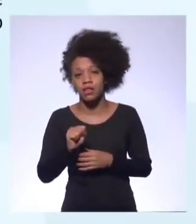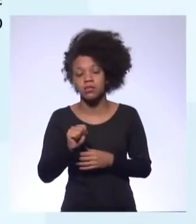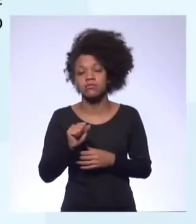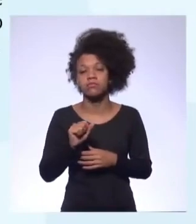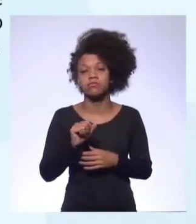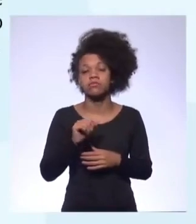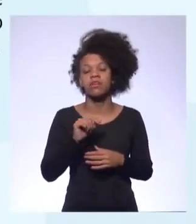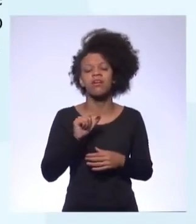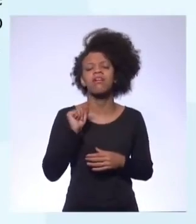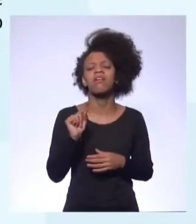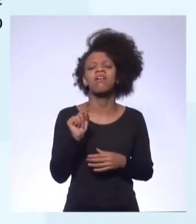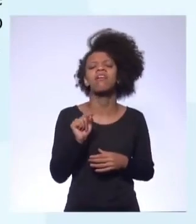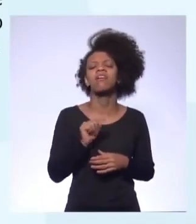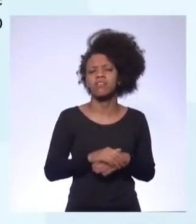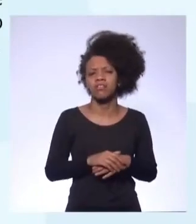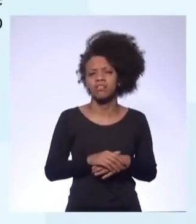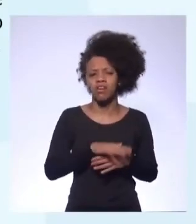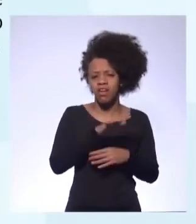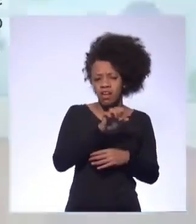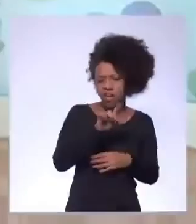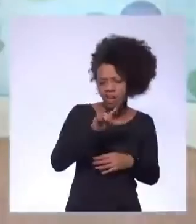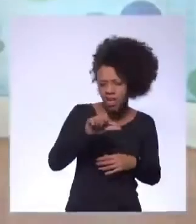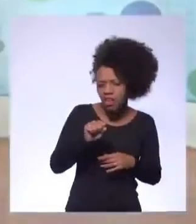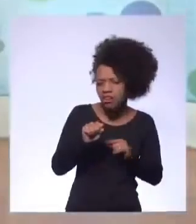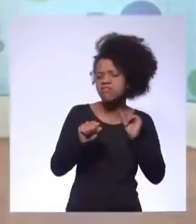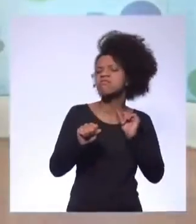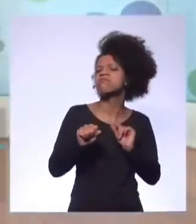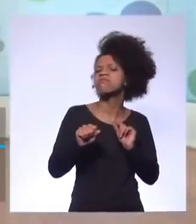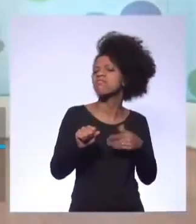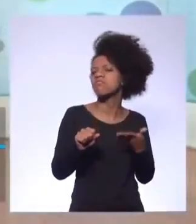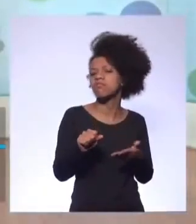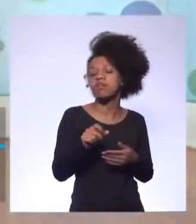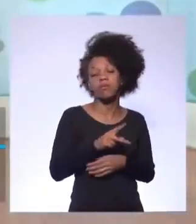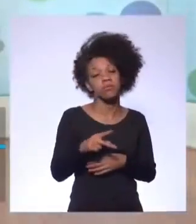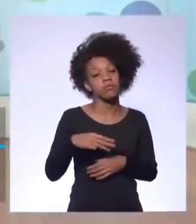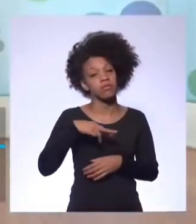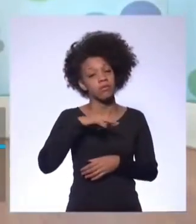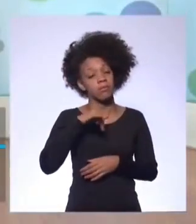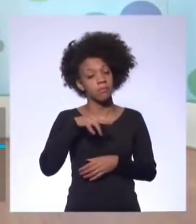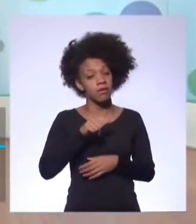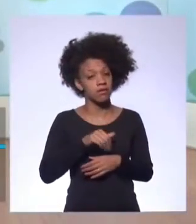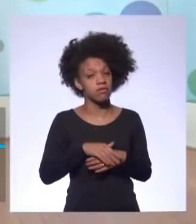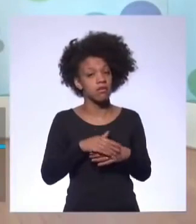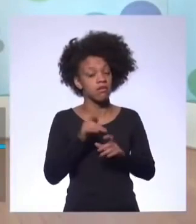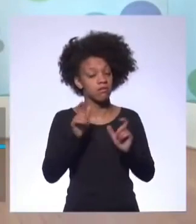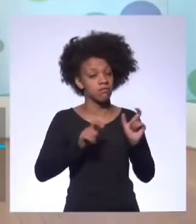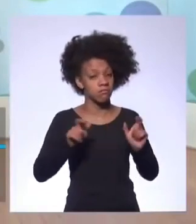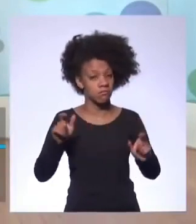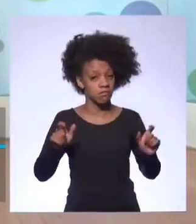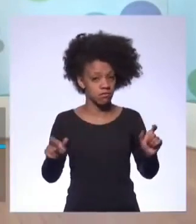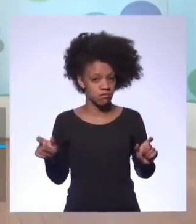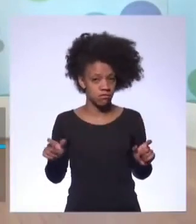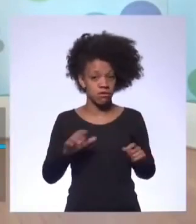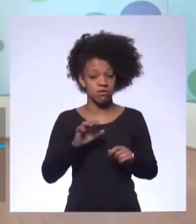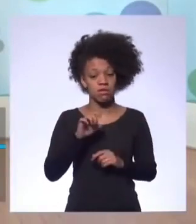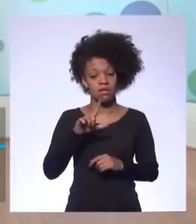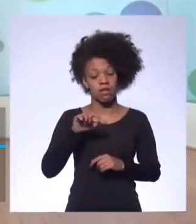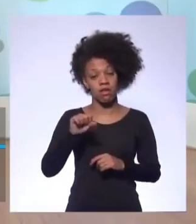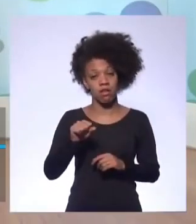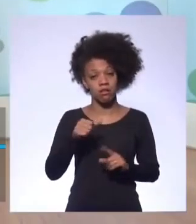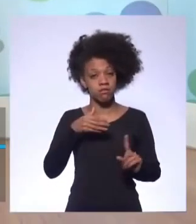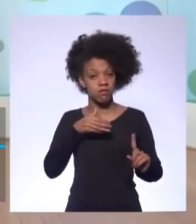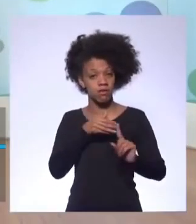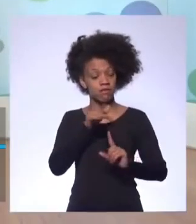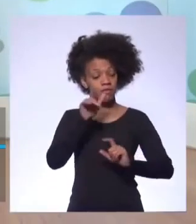Elas quem? Né? A professora Márcia já dizendo aqui, são as pessoas. Sim, pessoas.